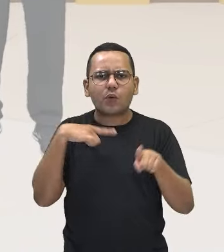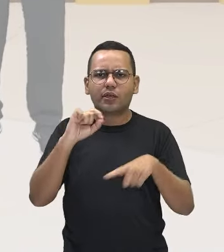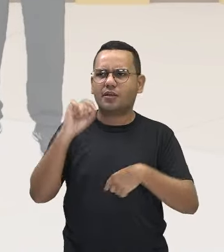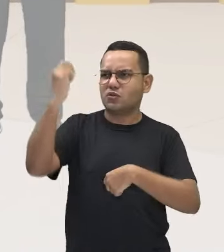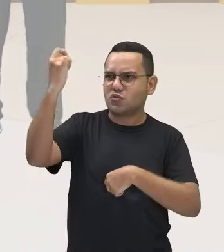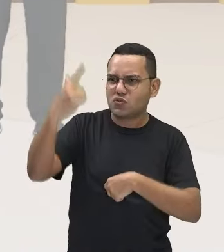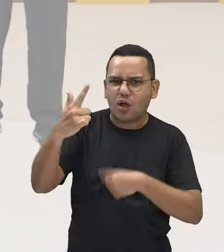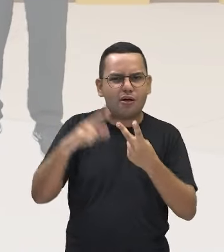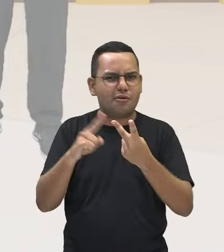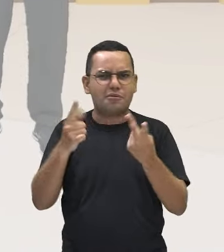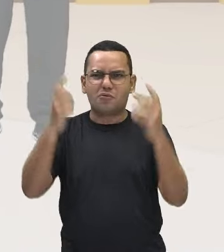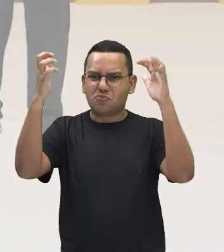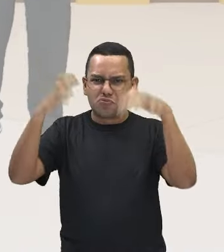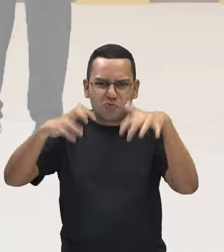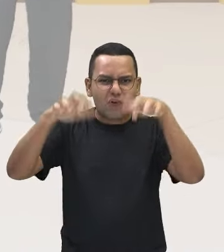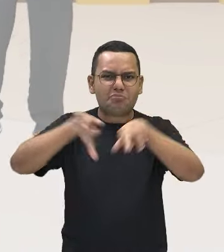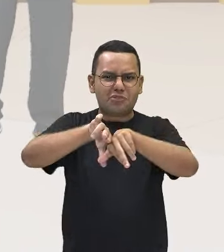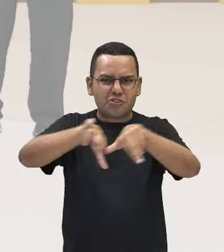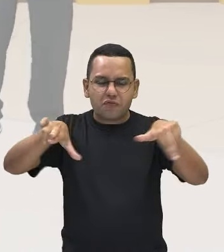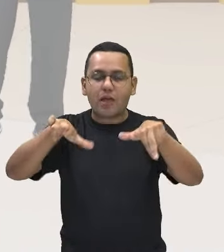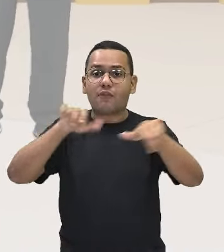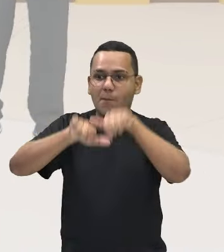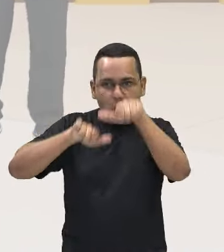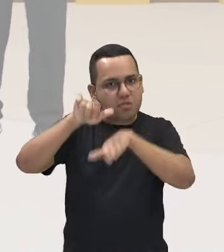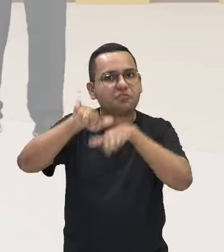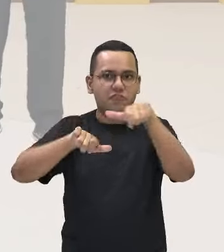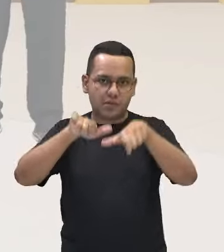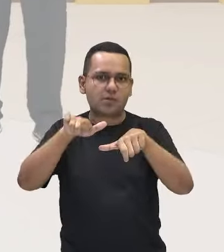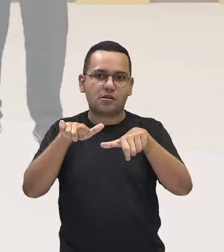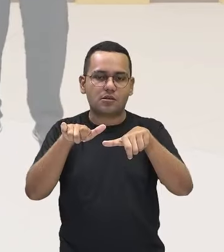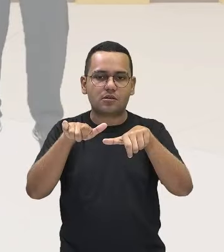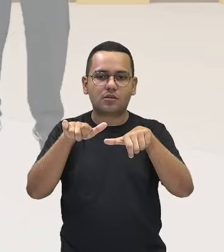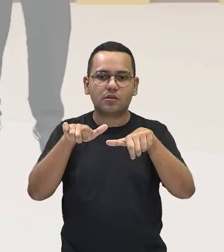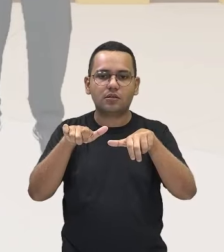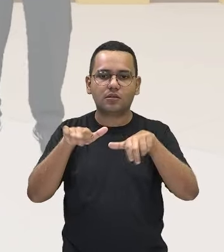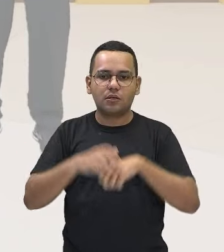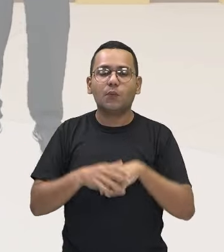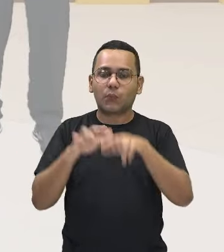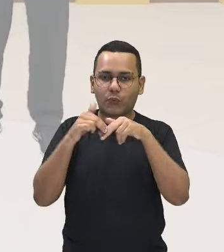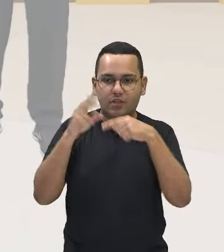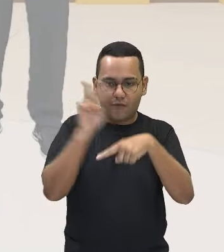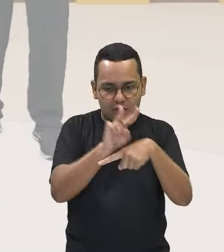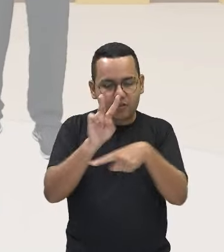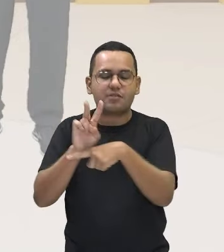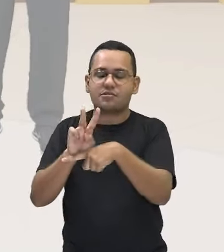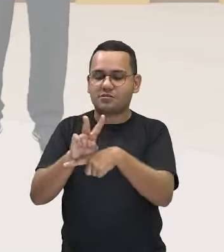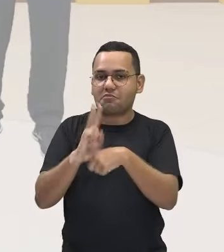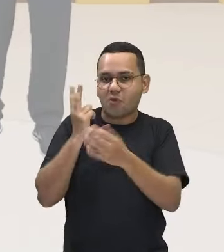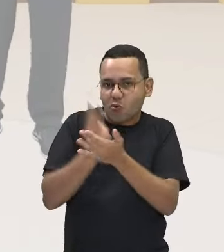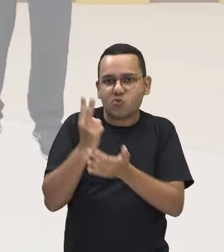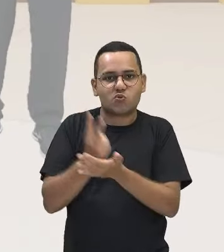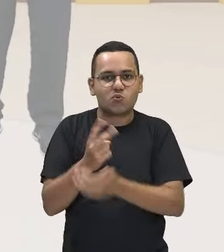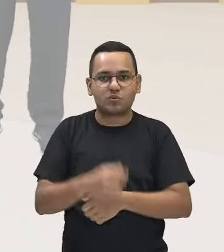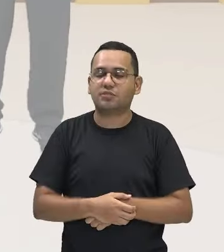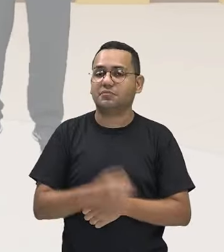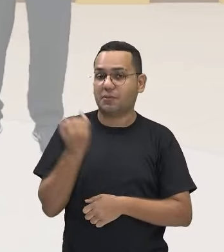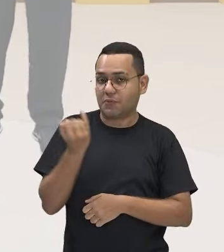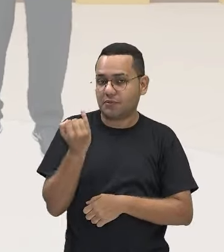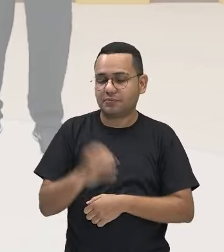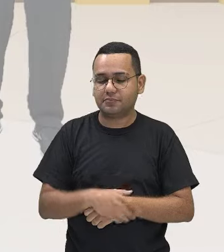deteriorando, por isso que o processo de revitalização ele vai acontecendo continuamente. Marcos, e agora a gente vai falar de algumas dicas.